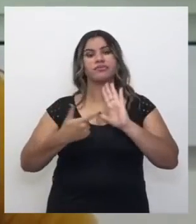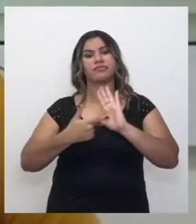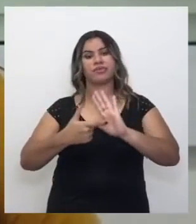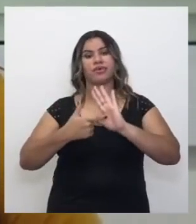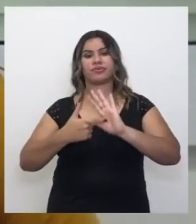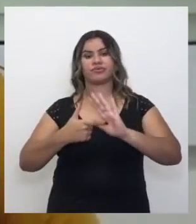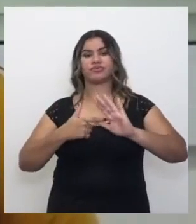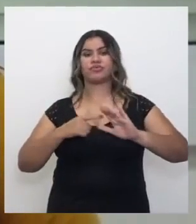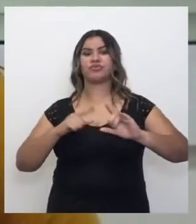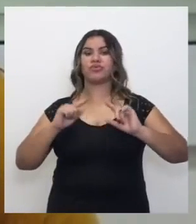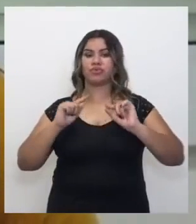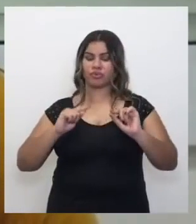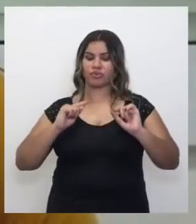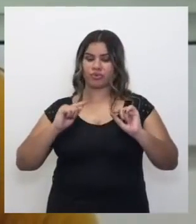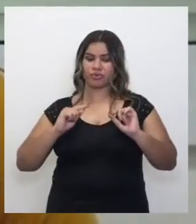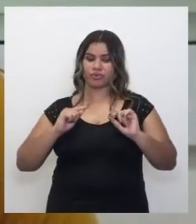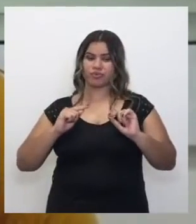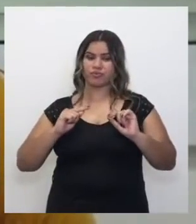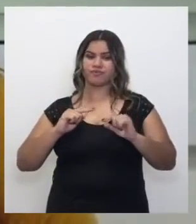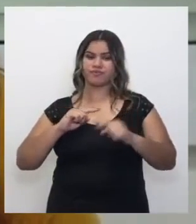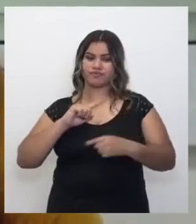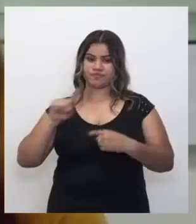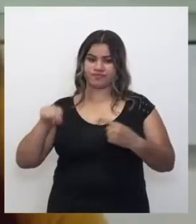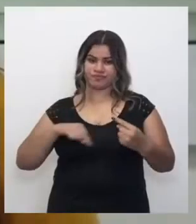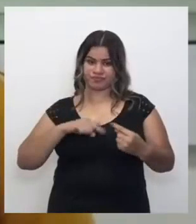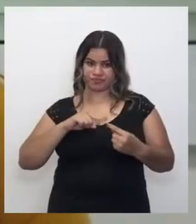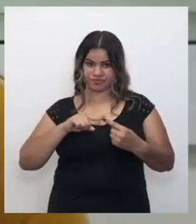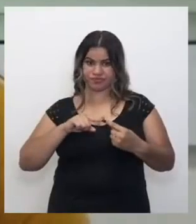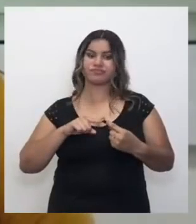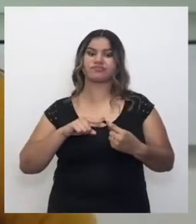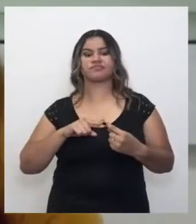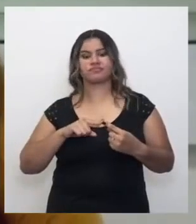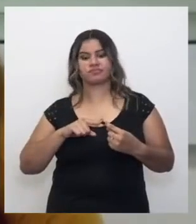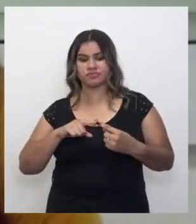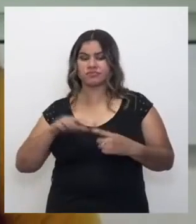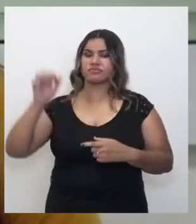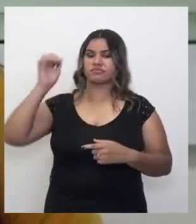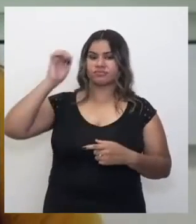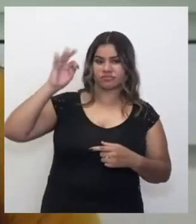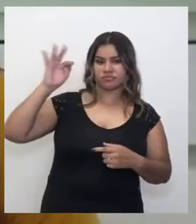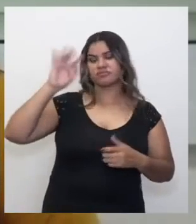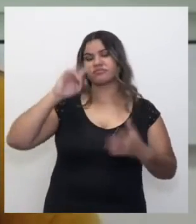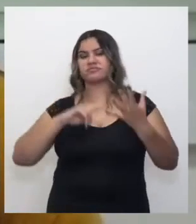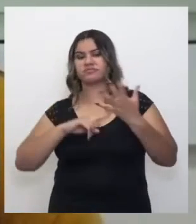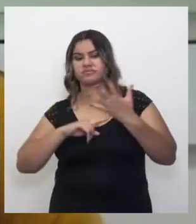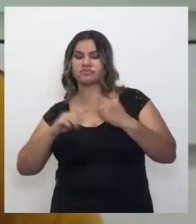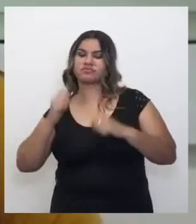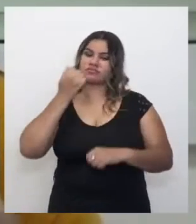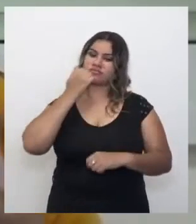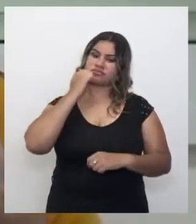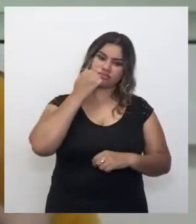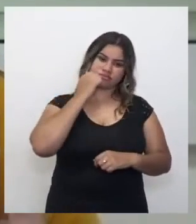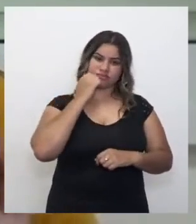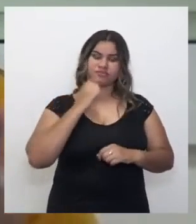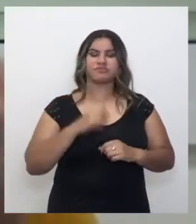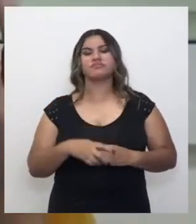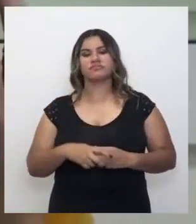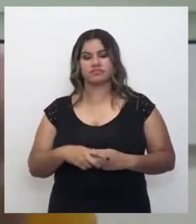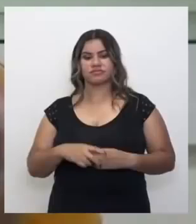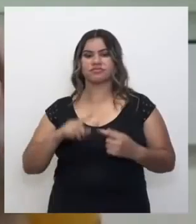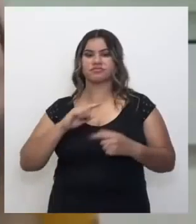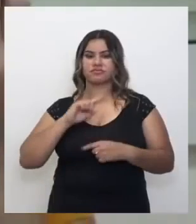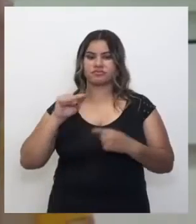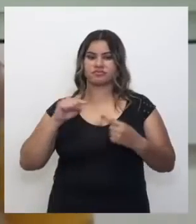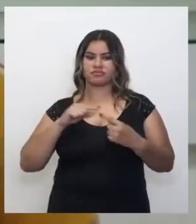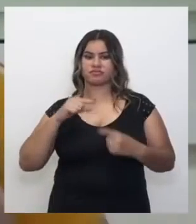carregam consigo uma intencionalidade. A arte, a filosofia, a ciência, todas carregam consigo um